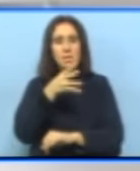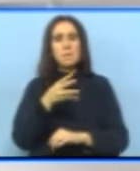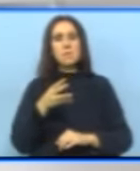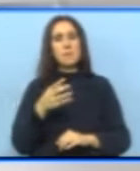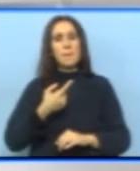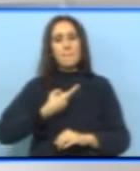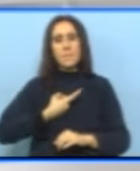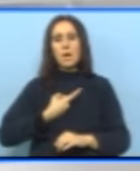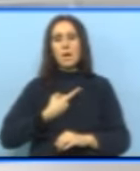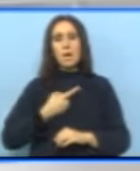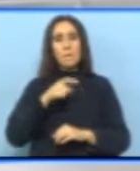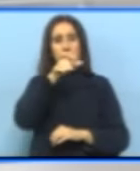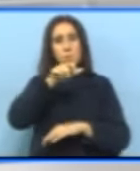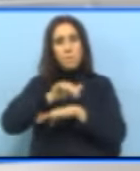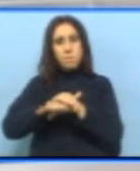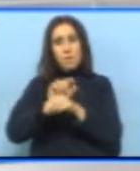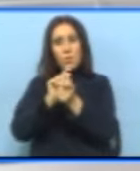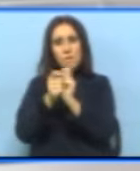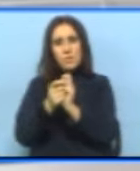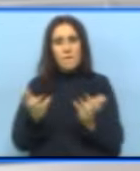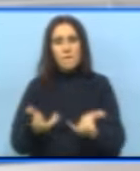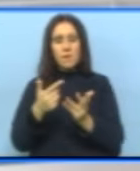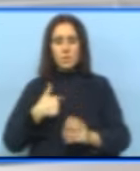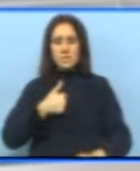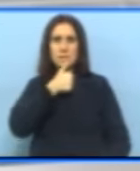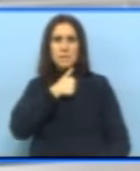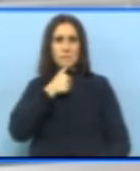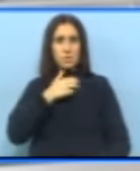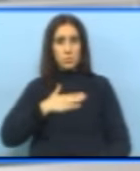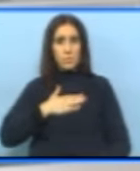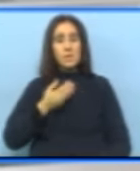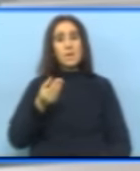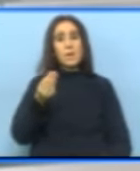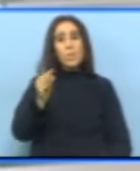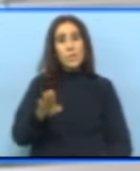sacrifícios pela conversão dos pecadores, de como uma criança como a